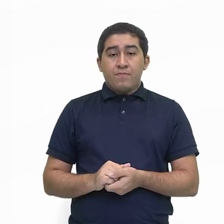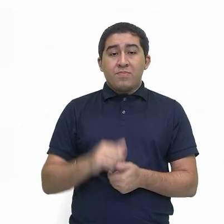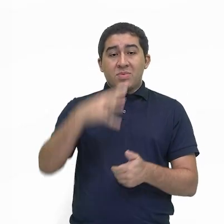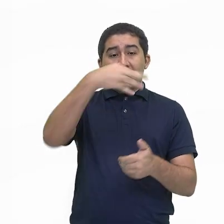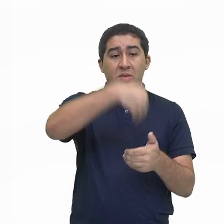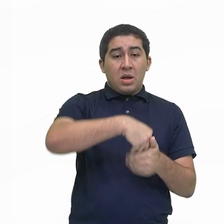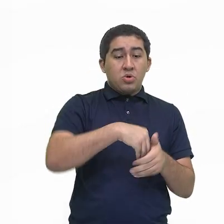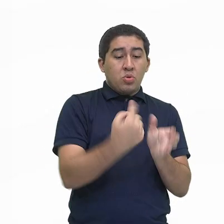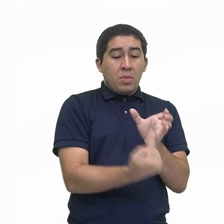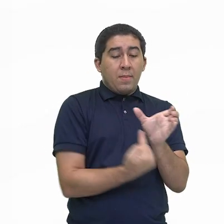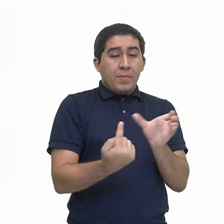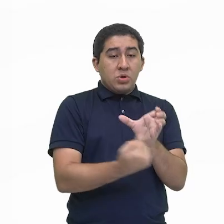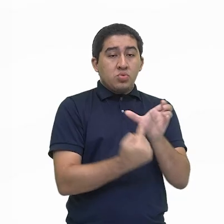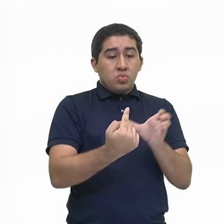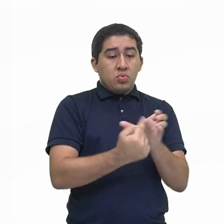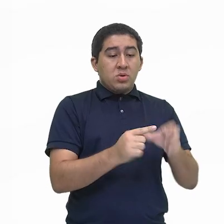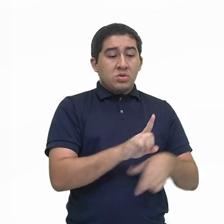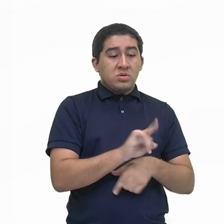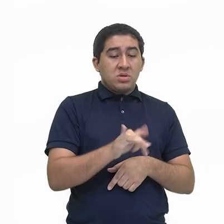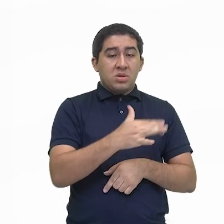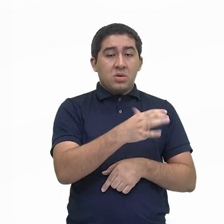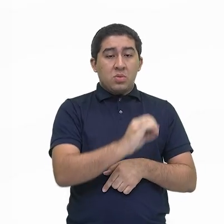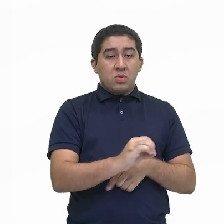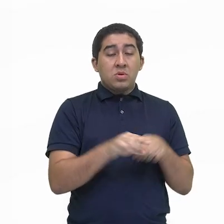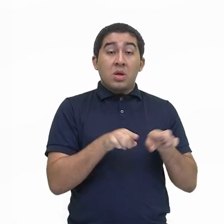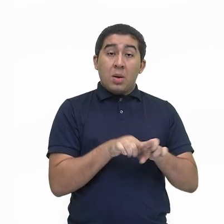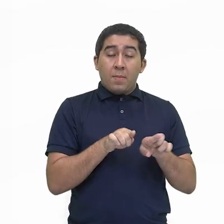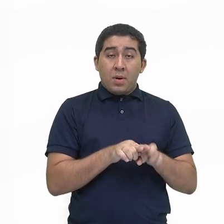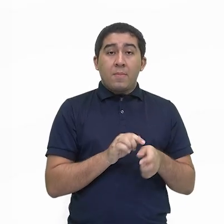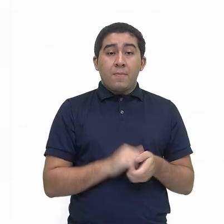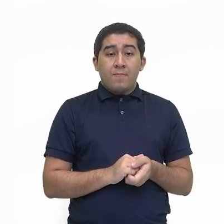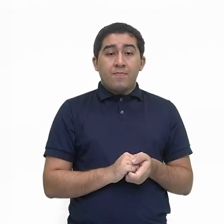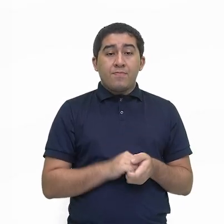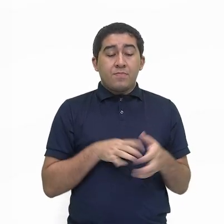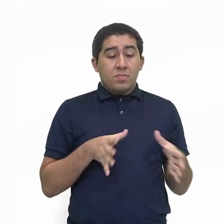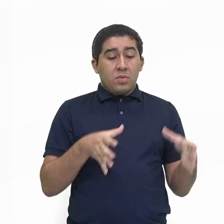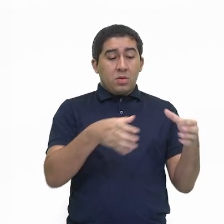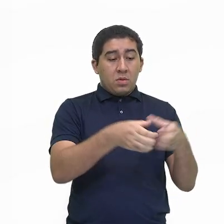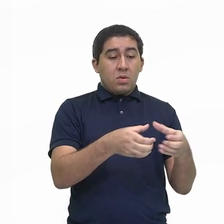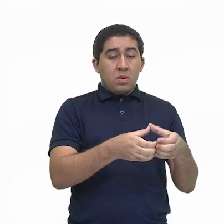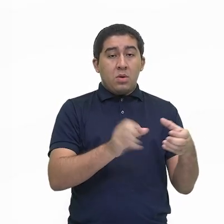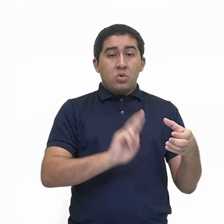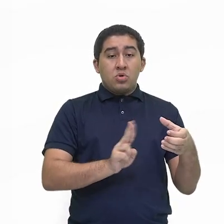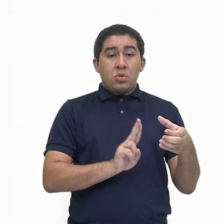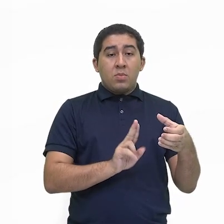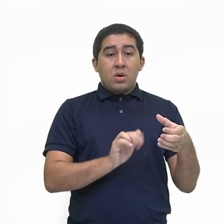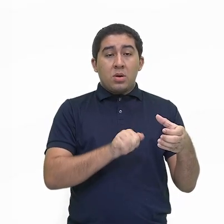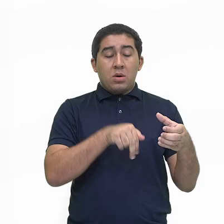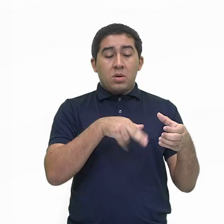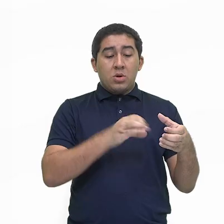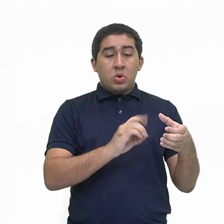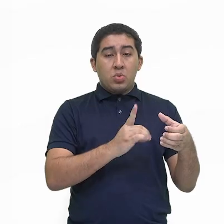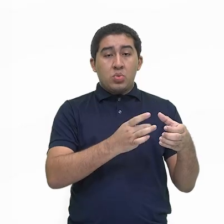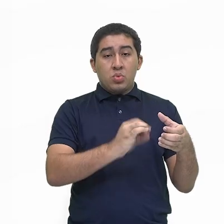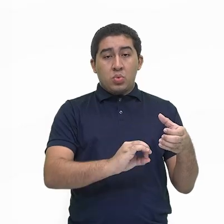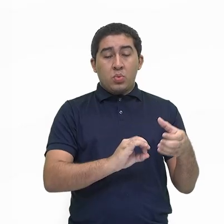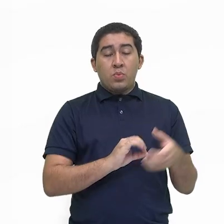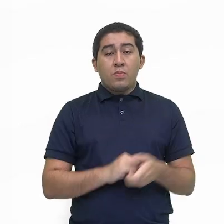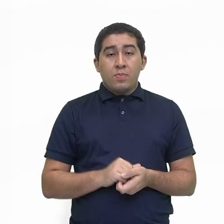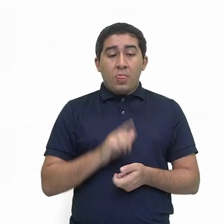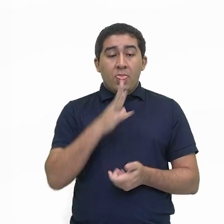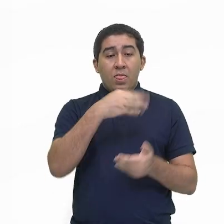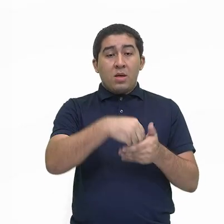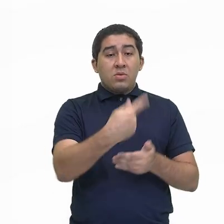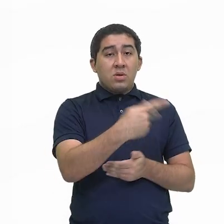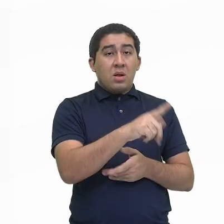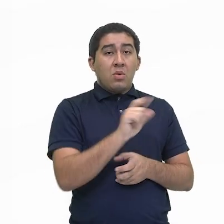uma solução de zinco também. Essa semicélula é chamada de ânodo e nela ocorre o